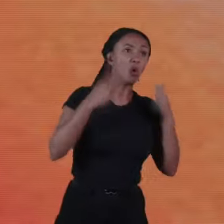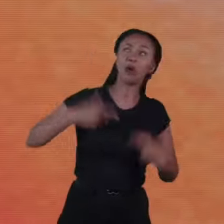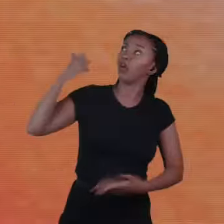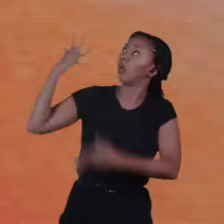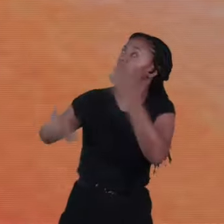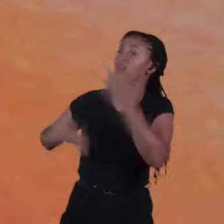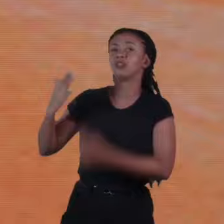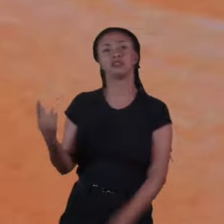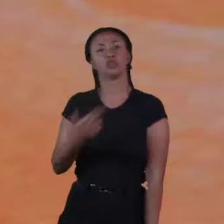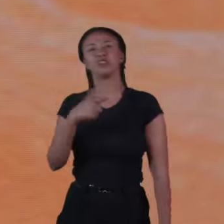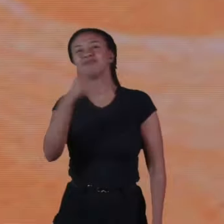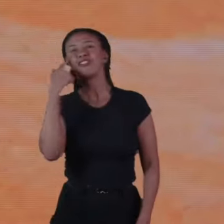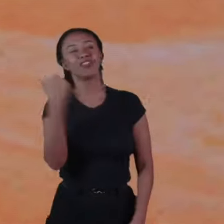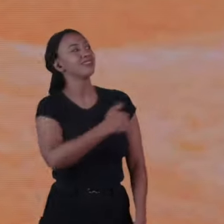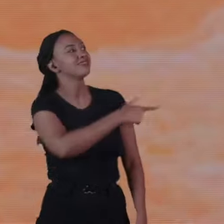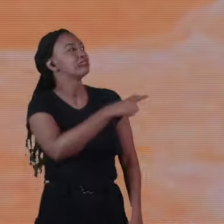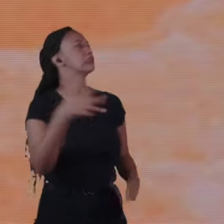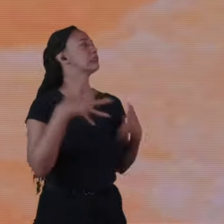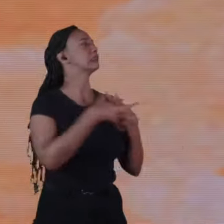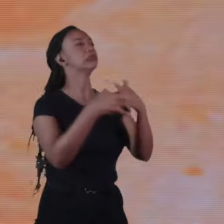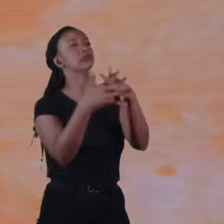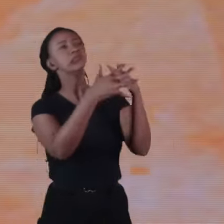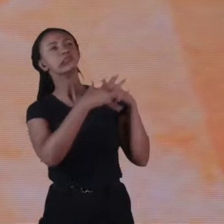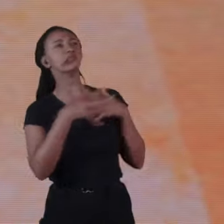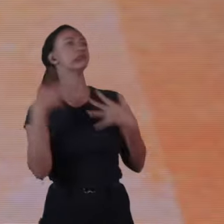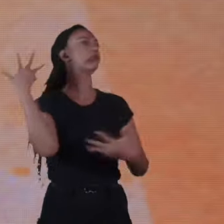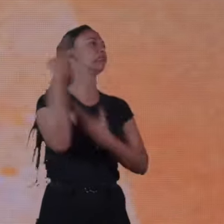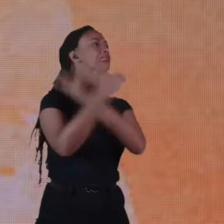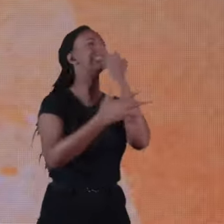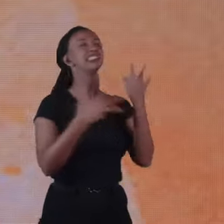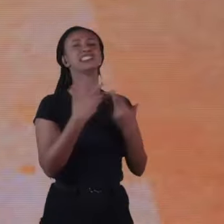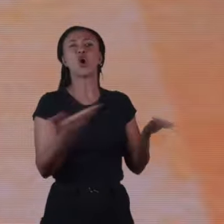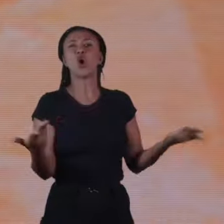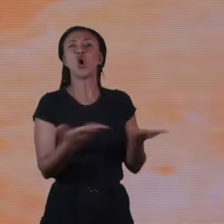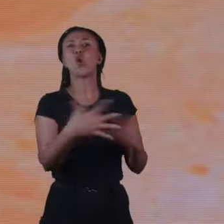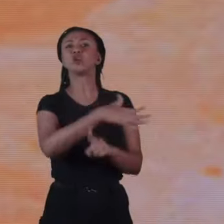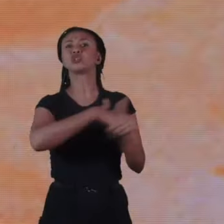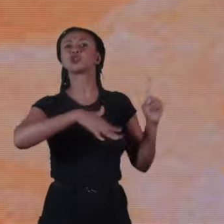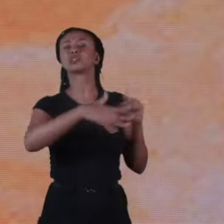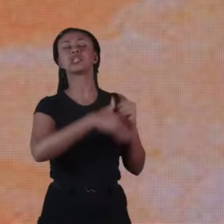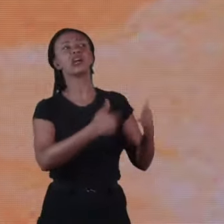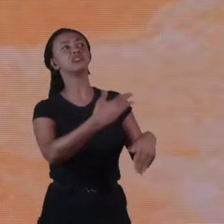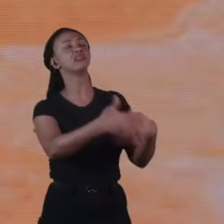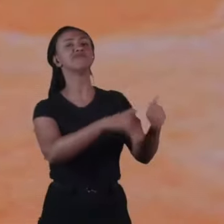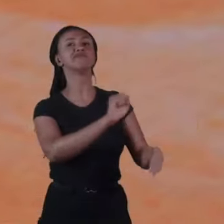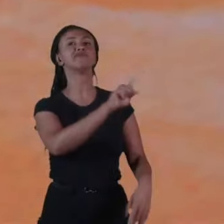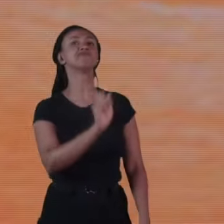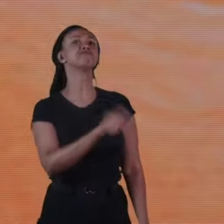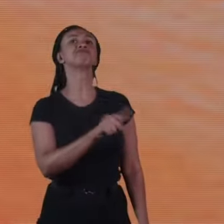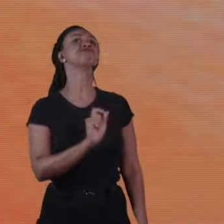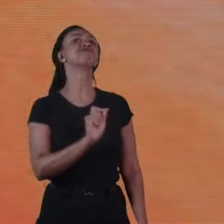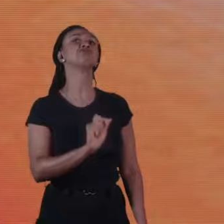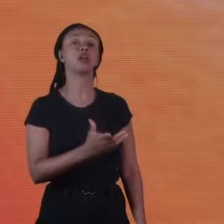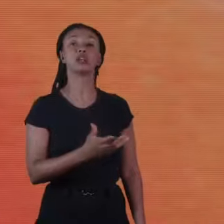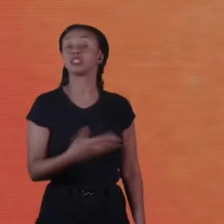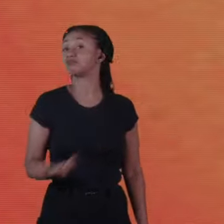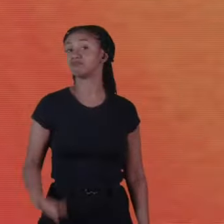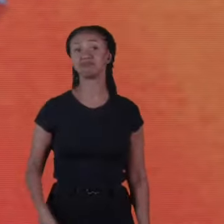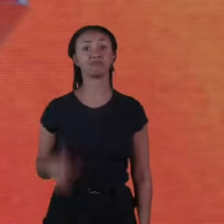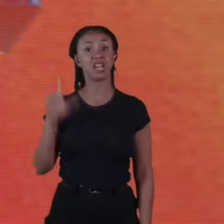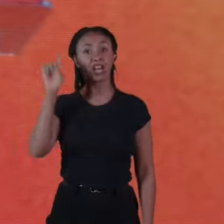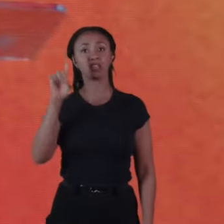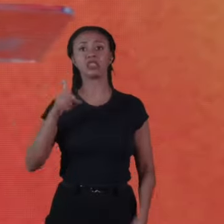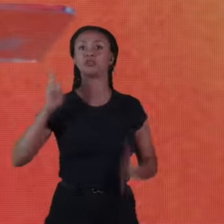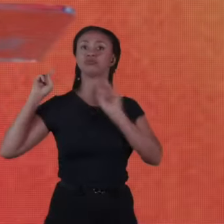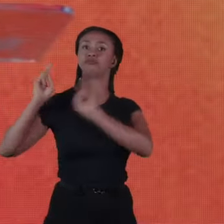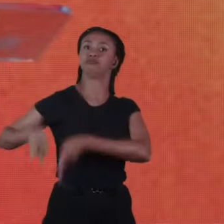Você olha para o mundo aí e vê que as coisas estão complicadas, para onde esse mundo está indo, o que é que vai acontecer? Deus não